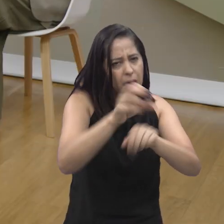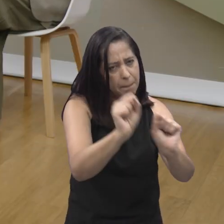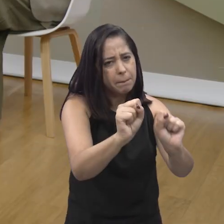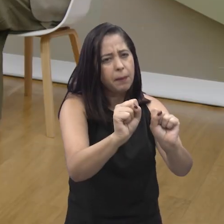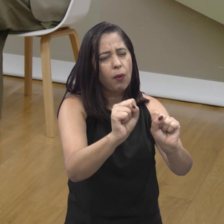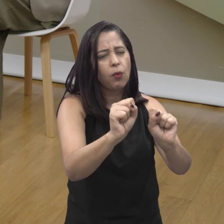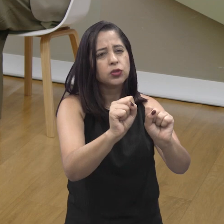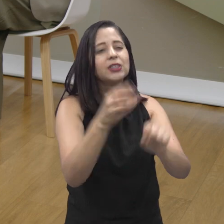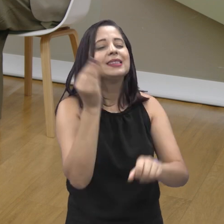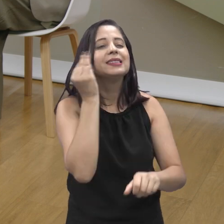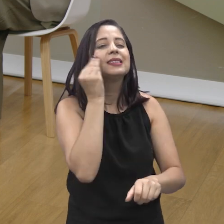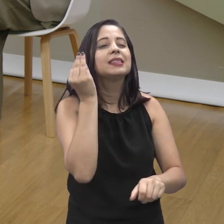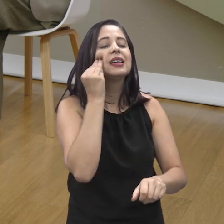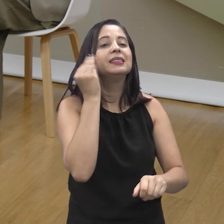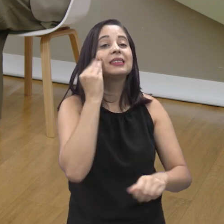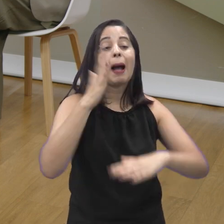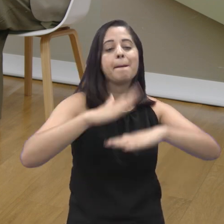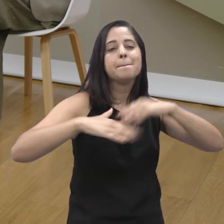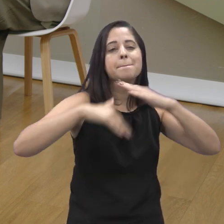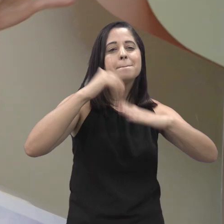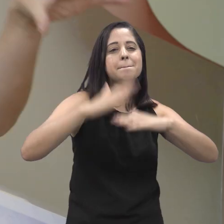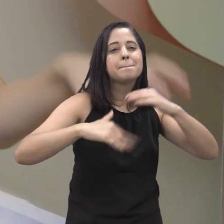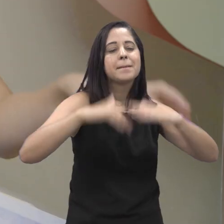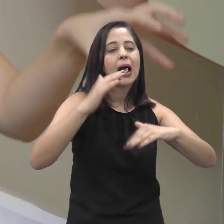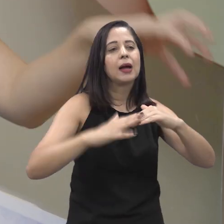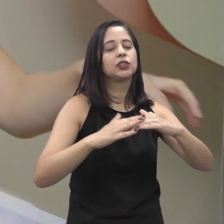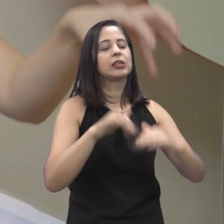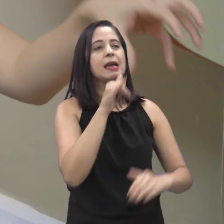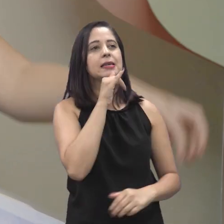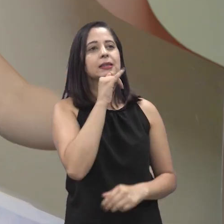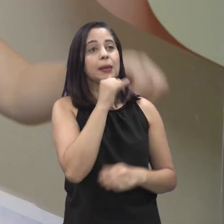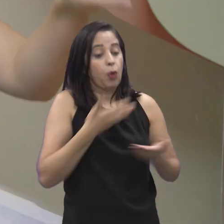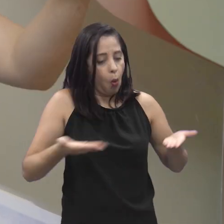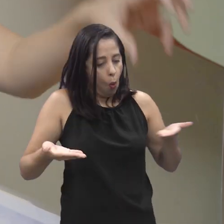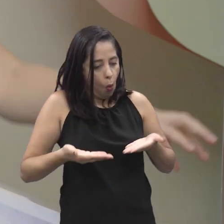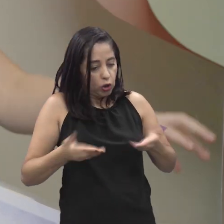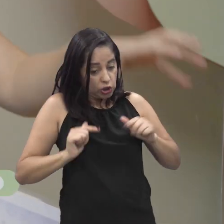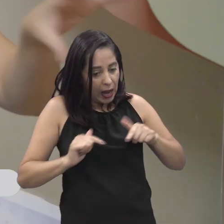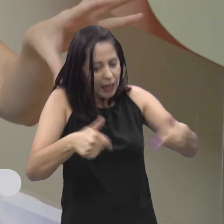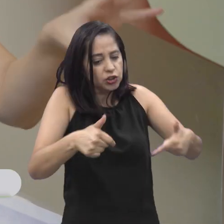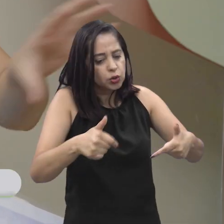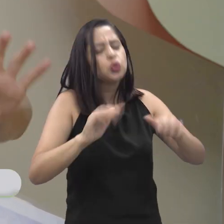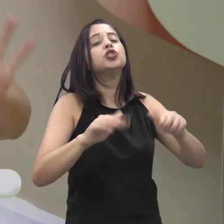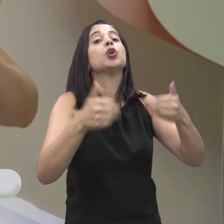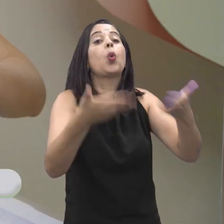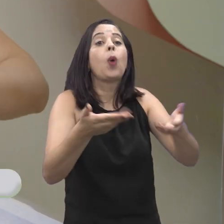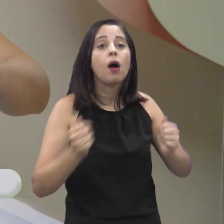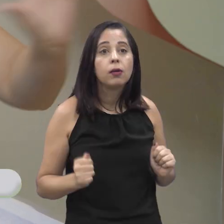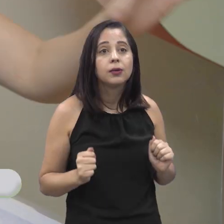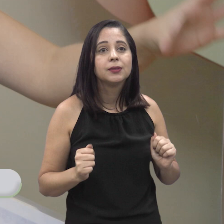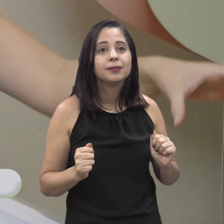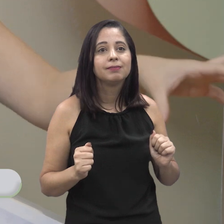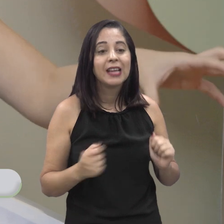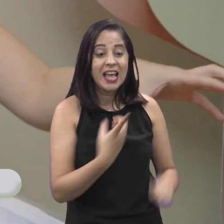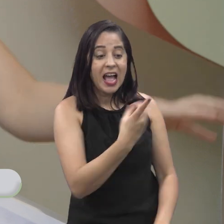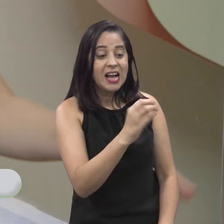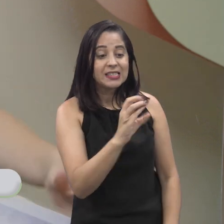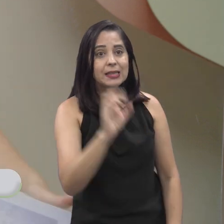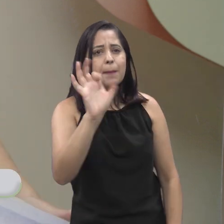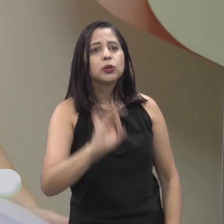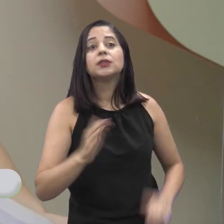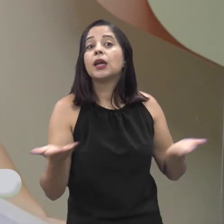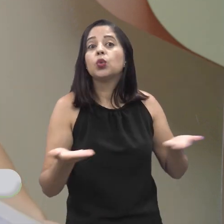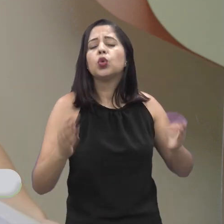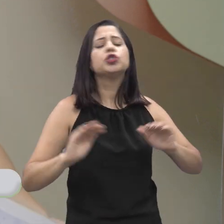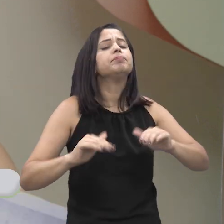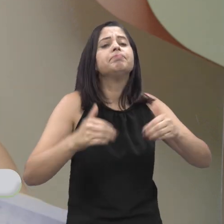e tentar colocar em prática justamente, olha, o que eu posso fazer hoje é isso. O que eu consigo, o meu 100% hoje é